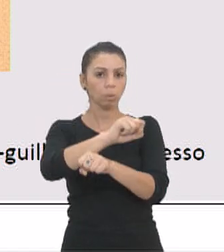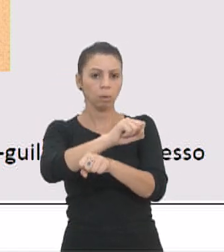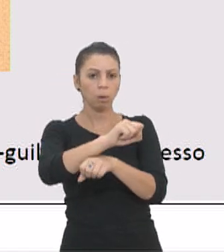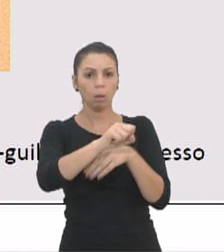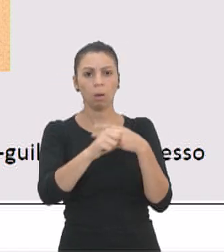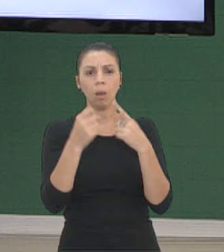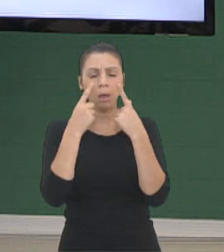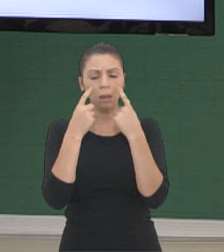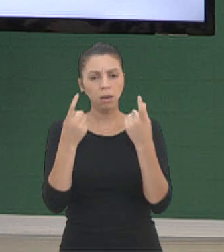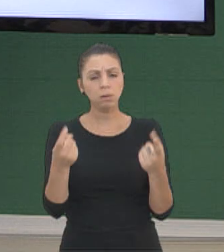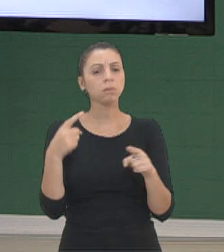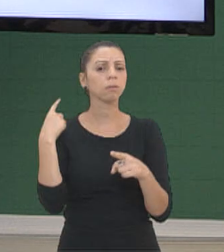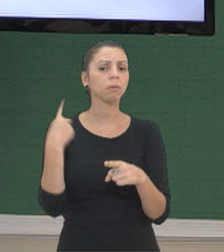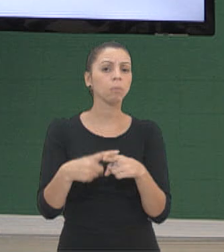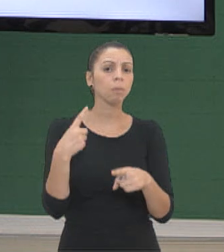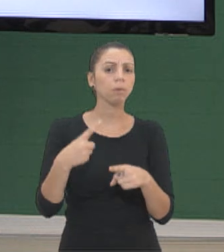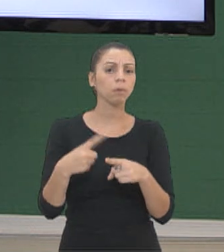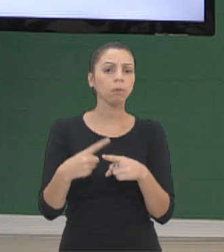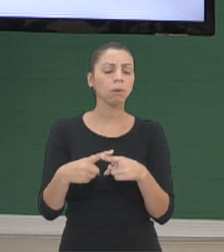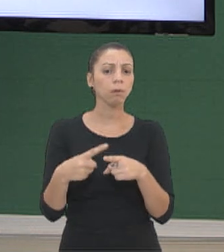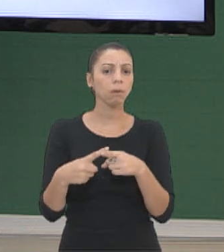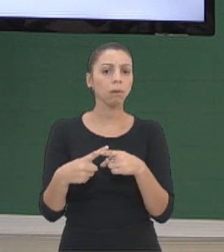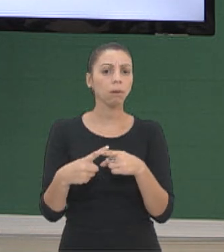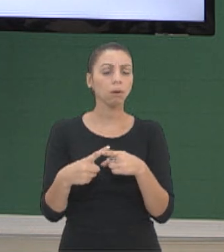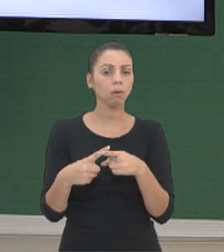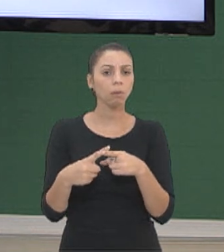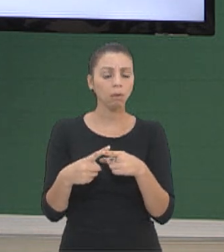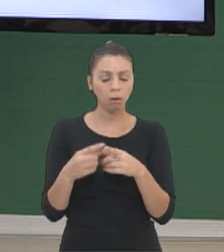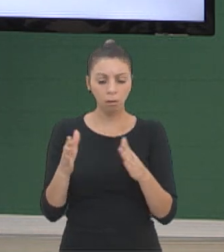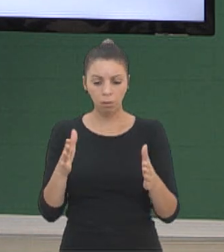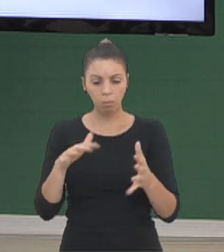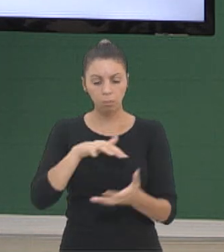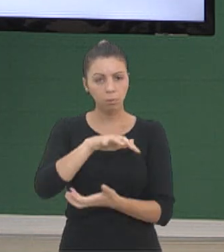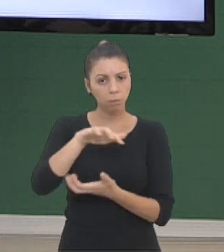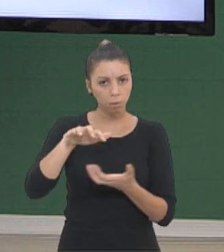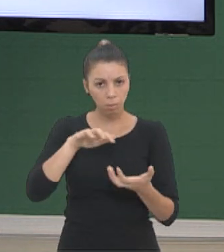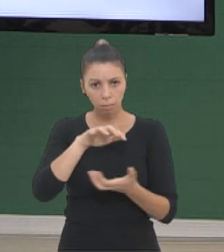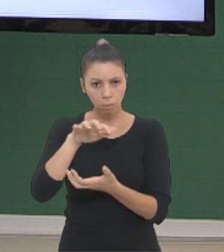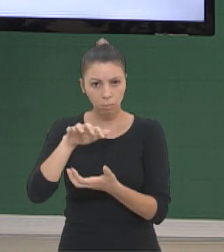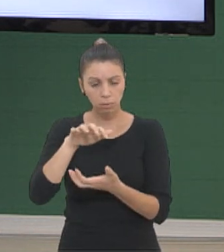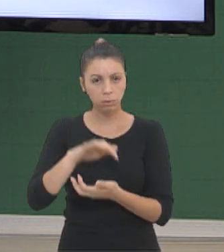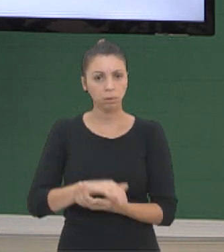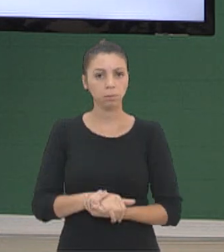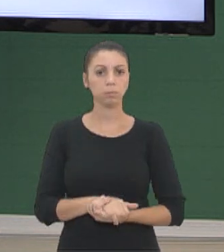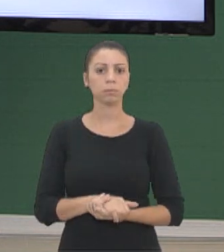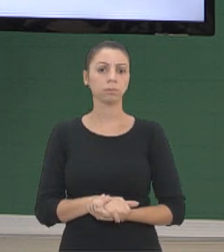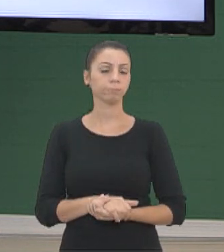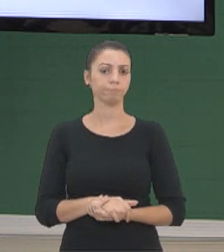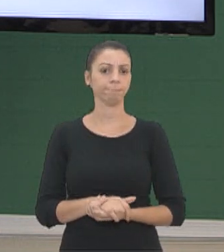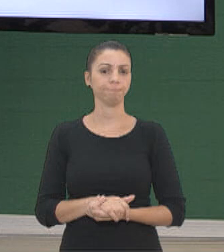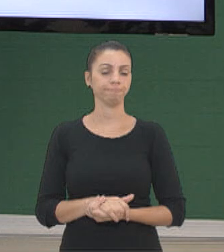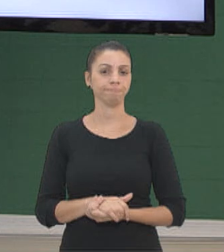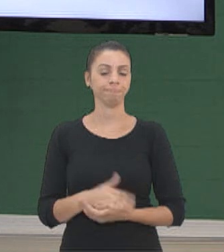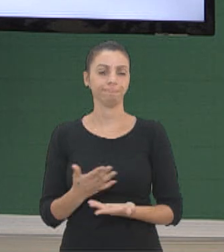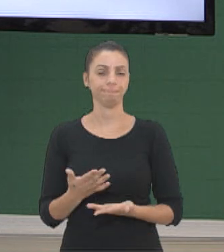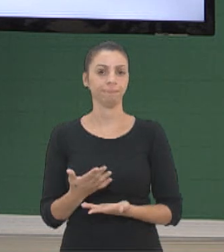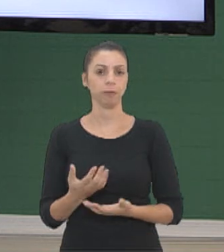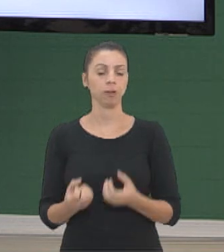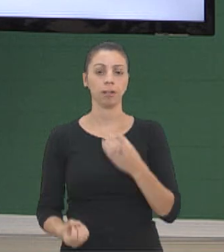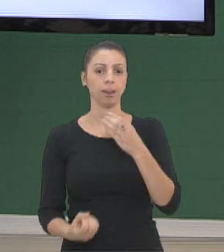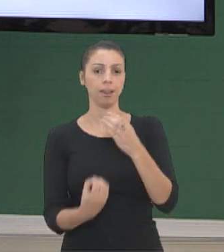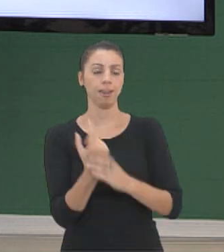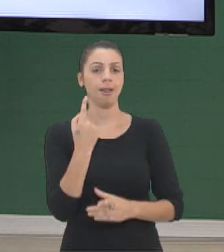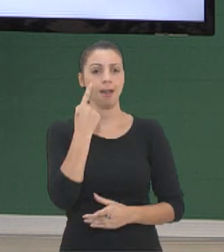Interessante porque até aquele momento da Revolução, você ainda não tinha invenção desse aparelho.